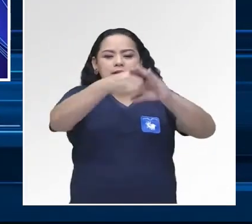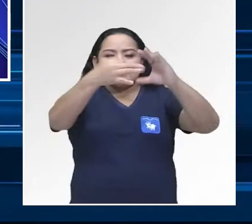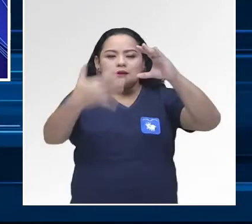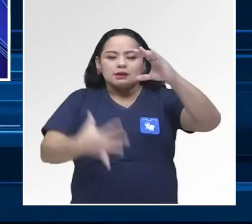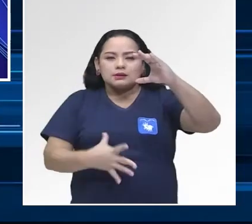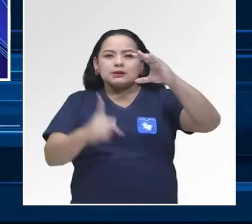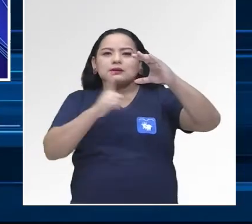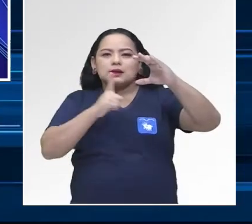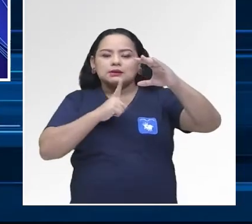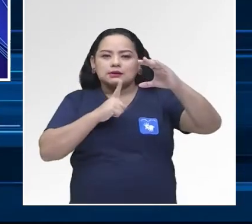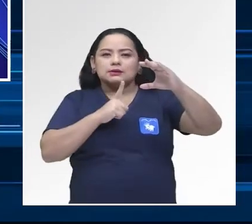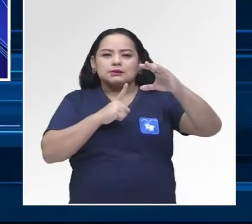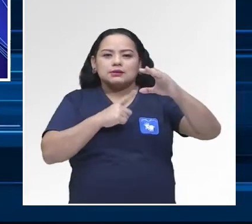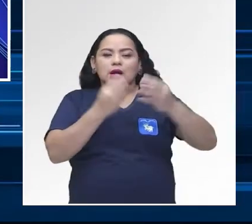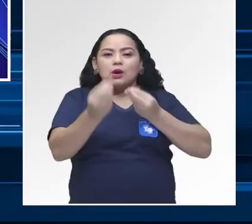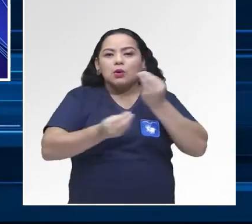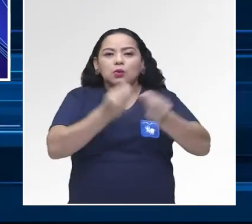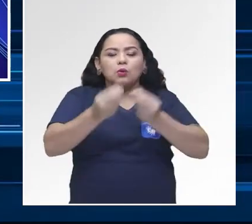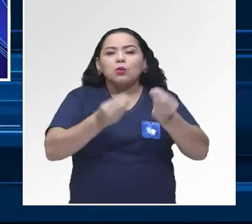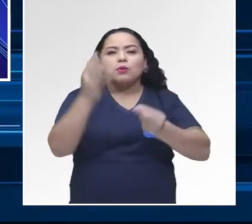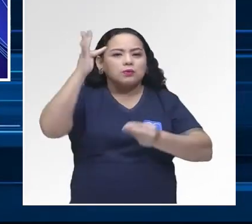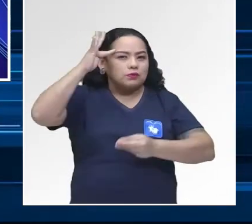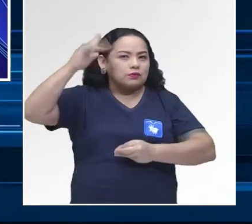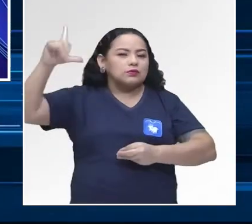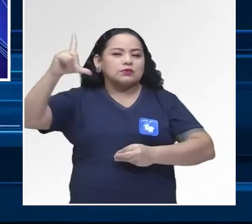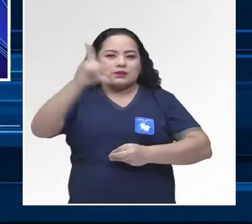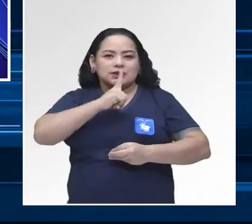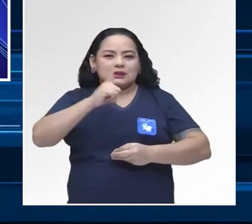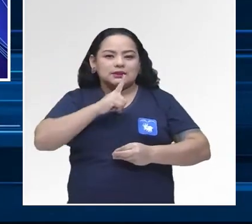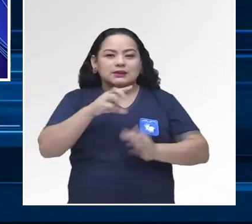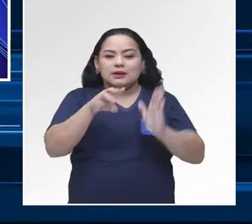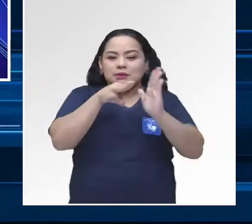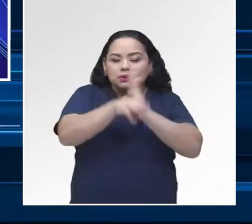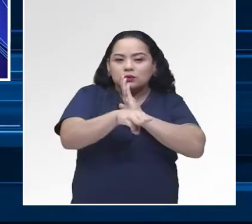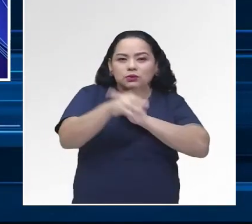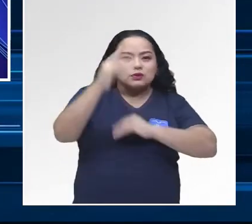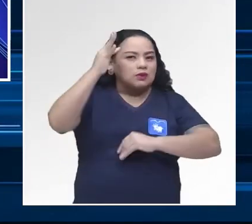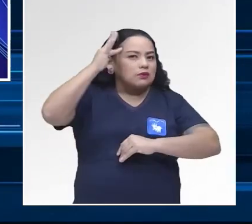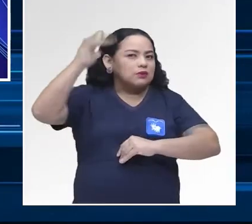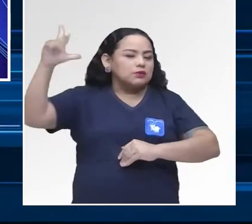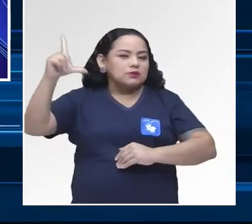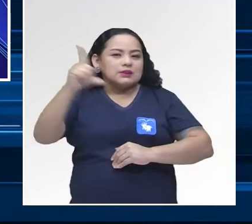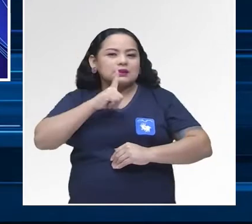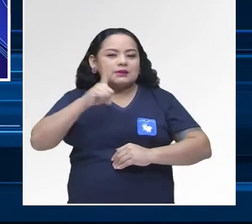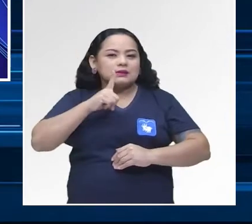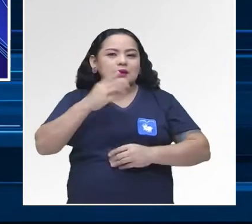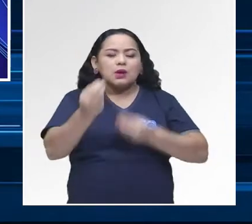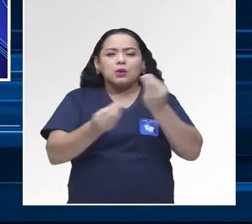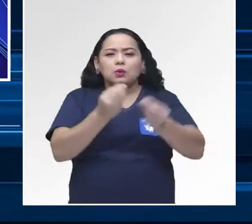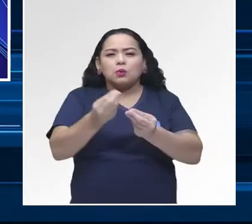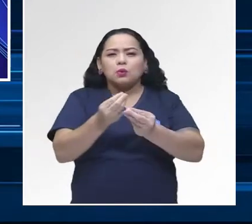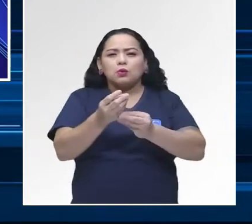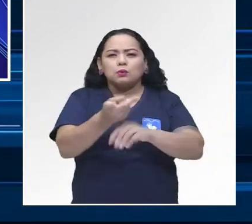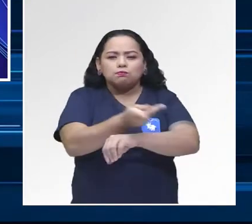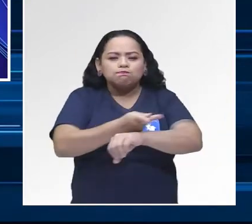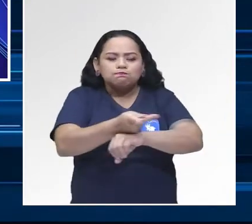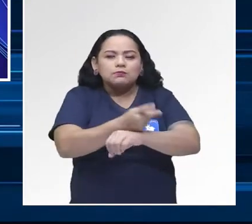características, né? Tem a sua maneira de ser, a sua metodologia, a sua maneira de buscar